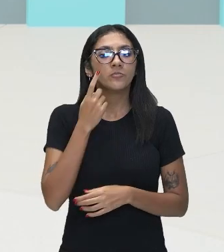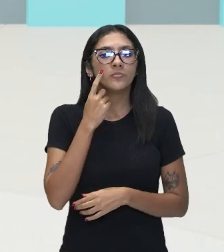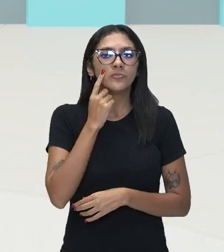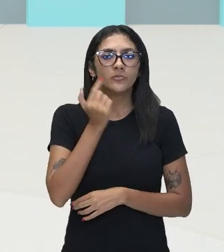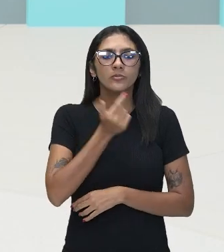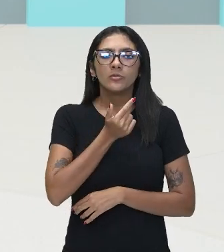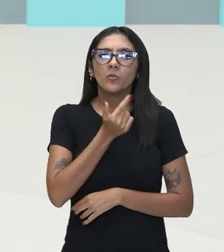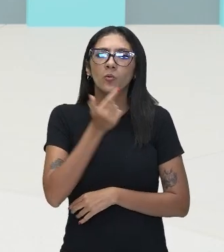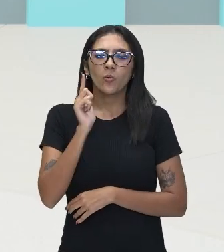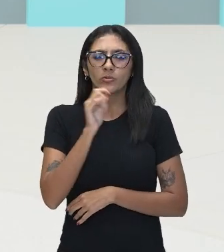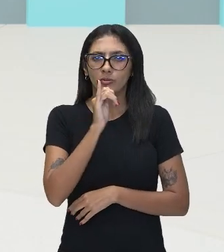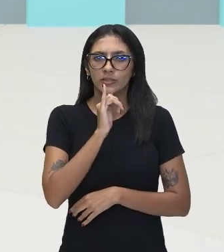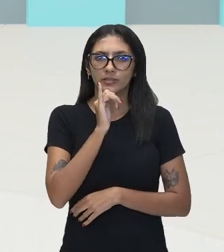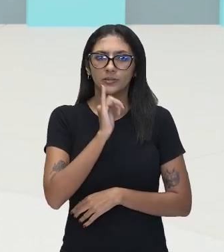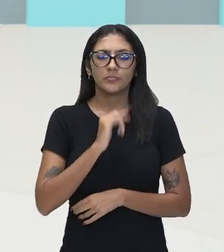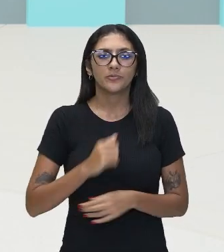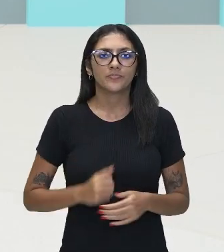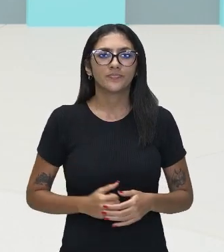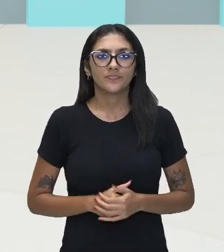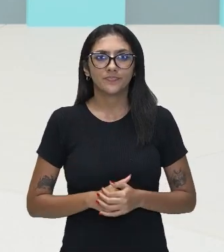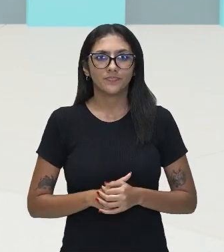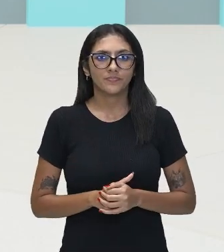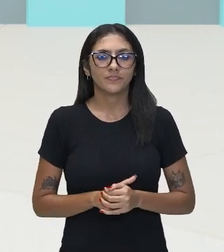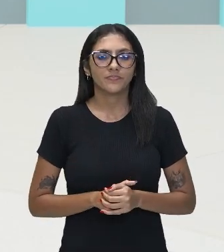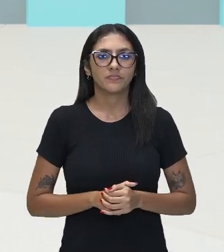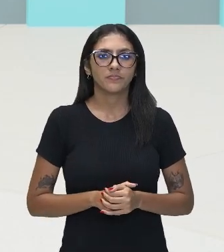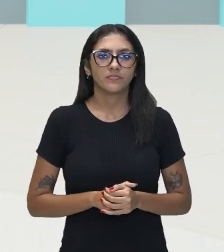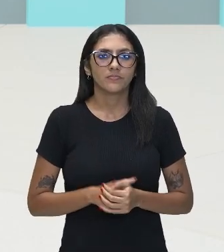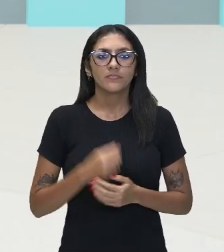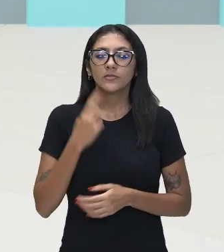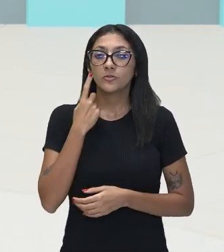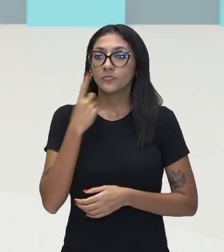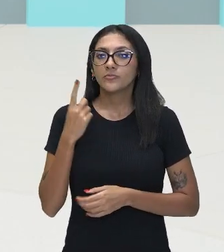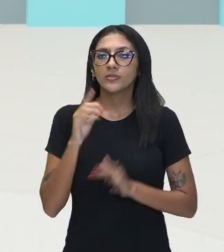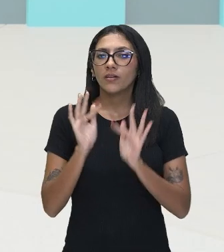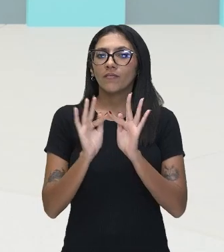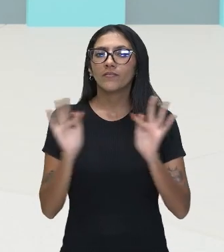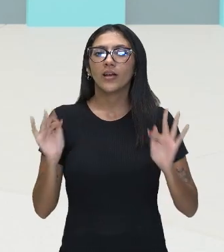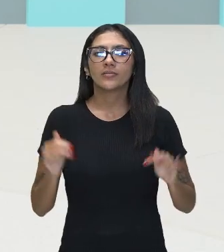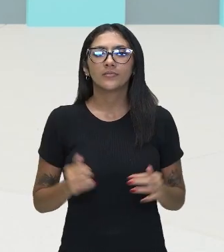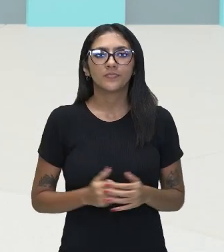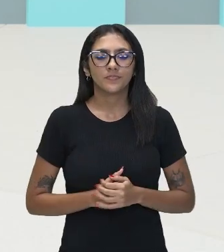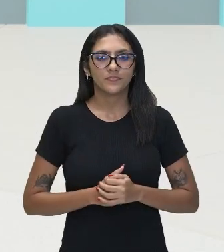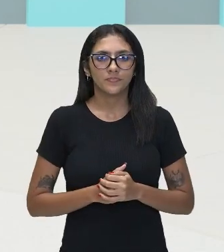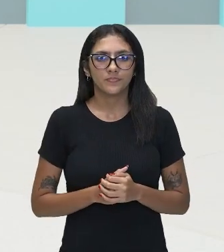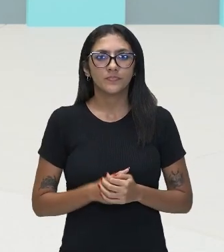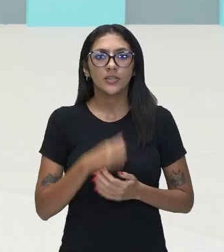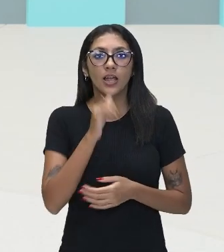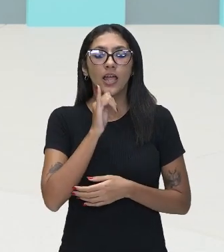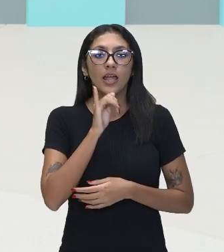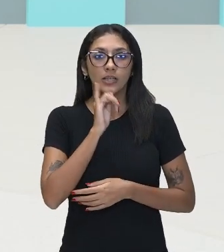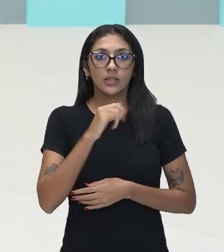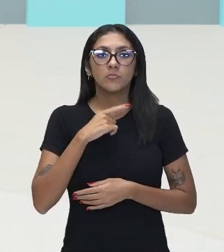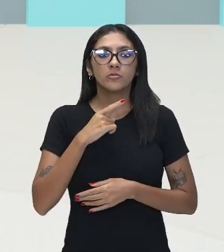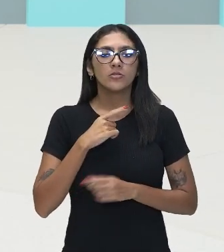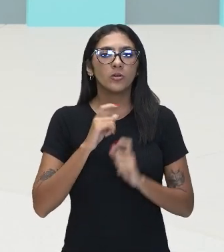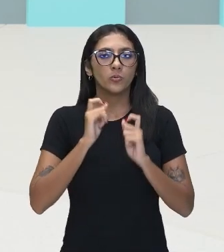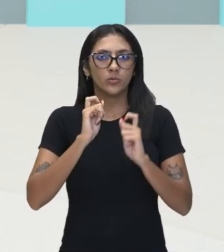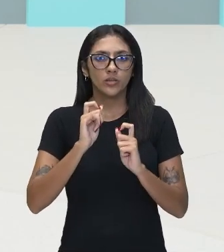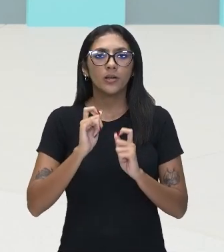exemplos nesse sentido. Então, olha essa situação. Aqueles exemplos que nós vimos estão na ordem